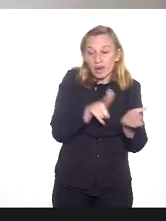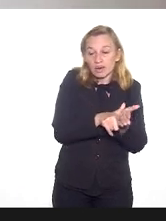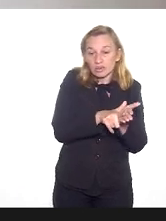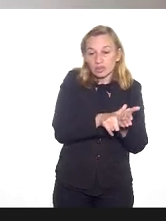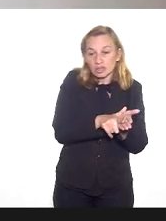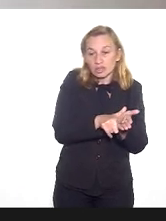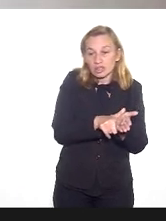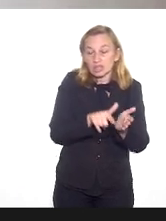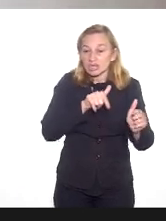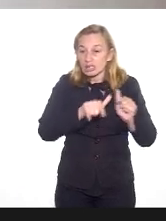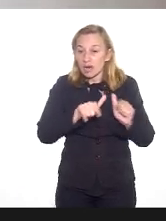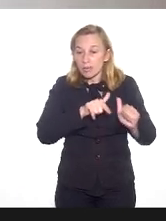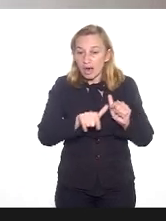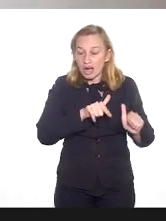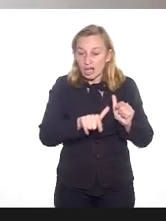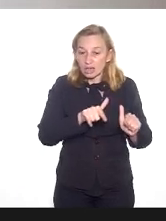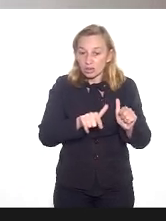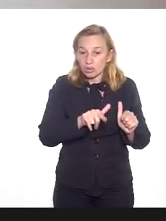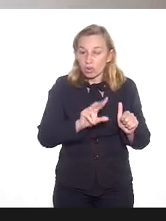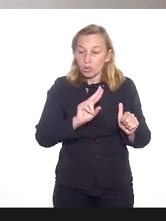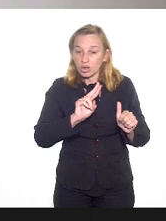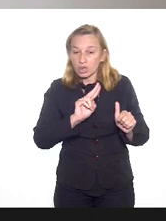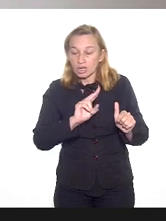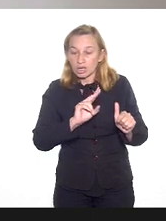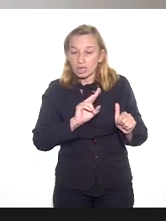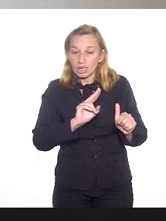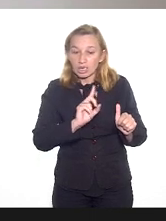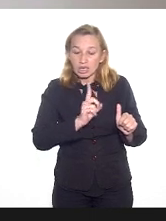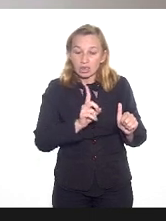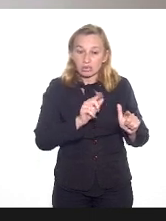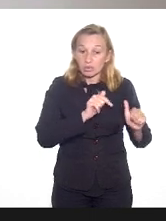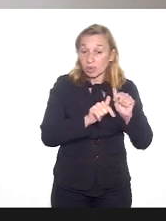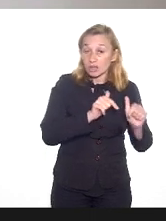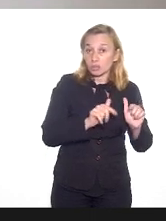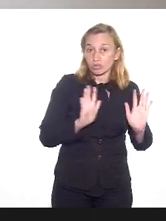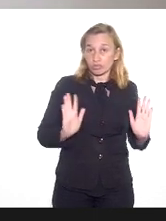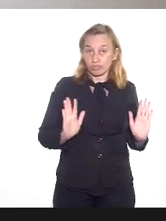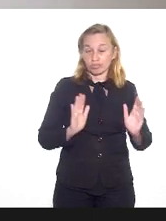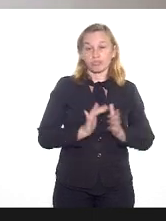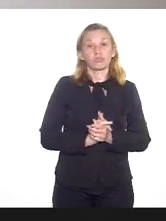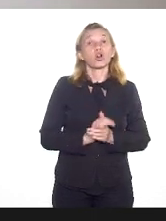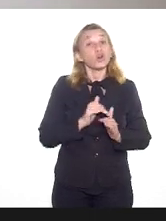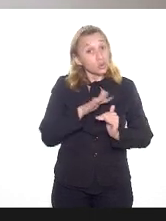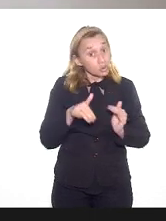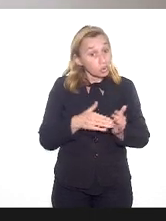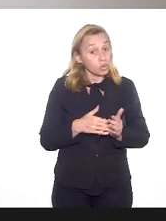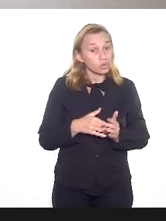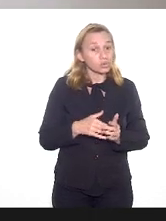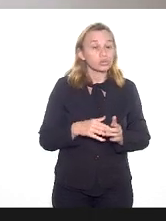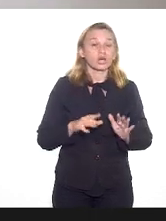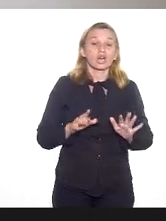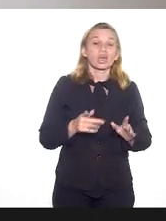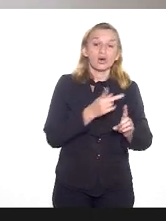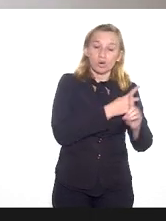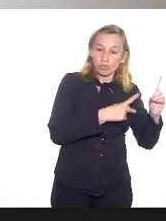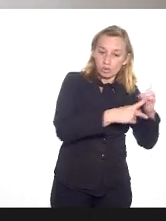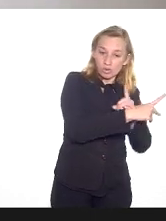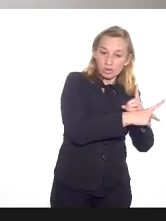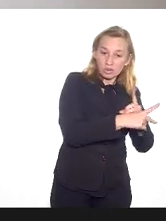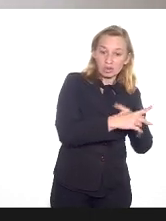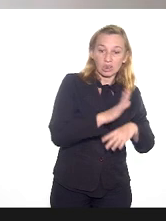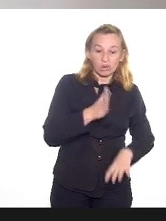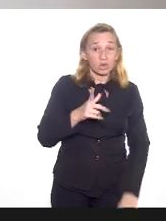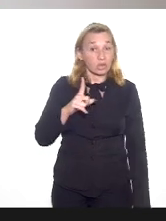e inativos. Todos compunham a folha de pagamentos do Estado, né? Quando o Rio Previdência passa a